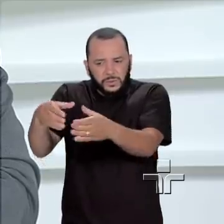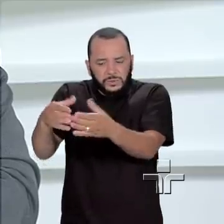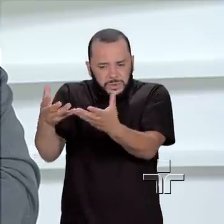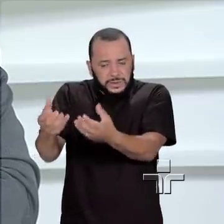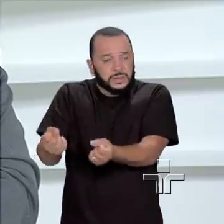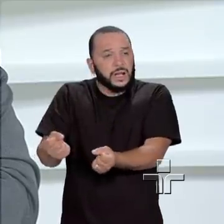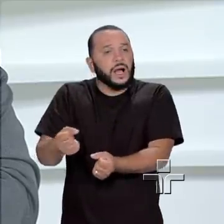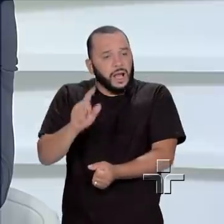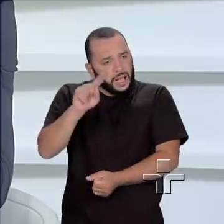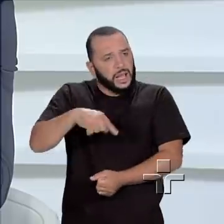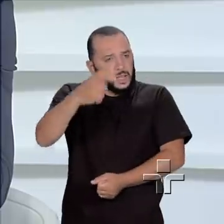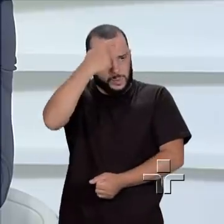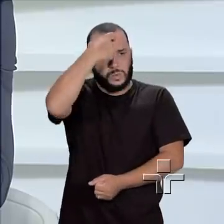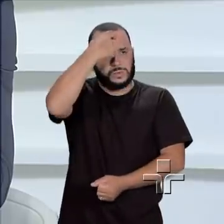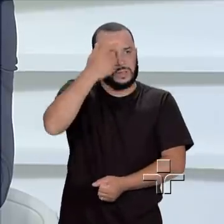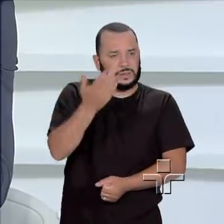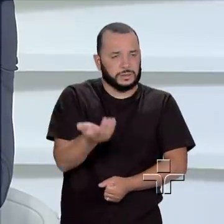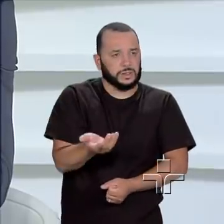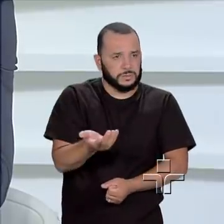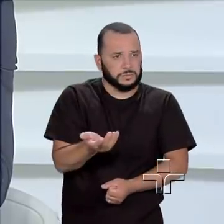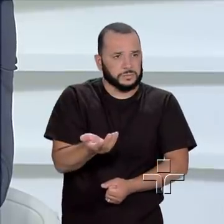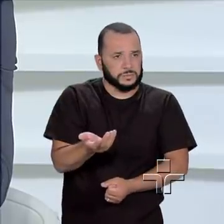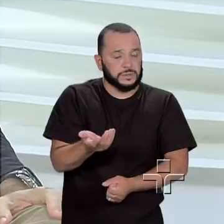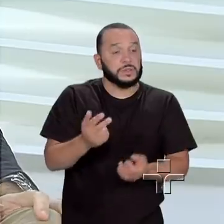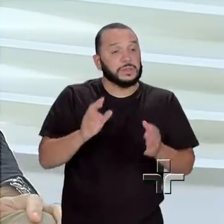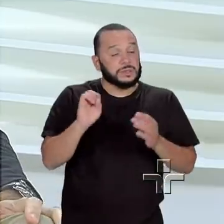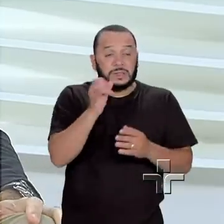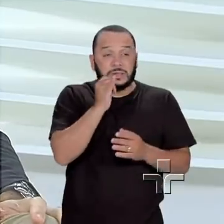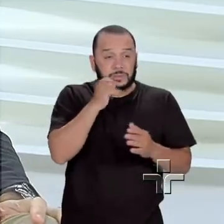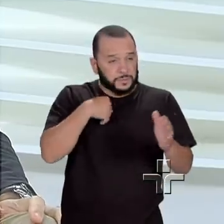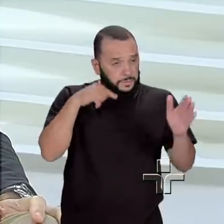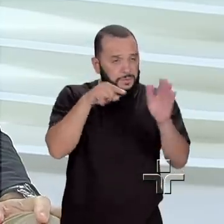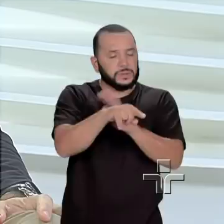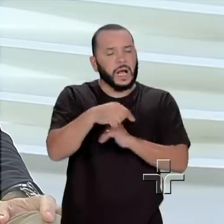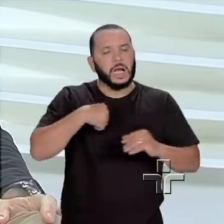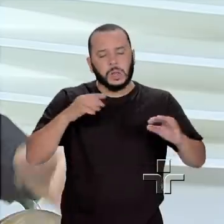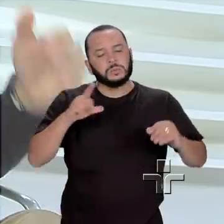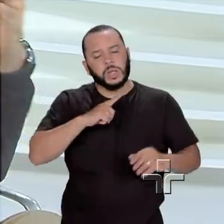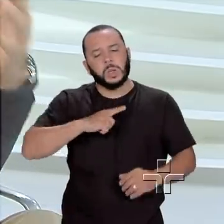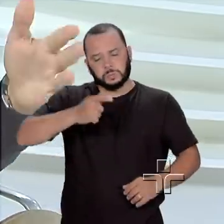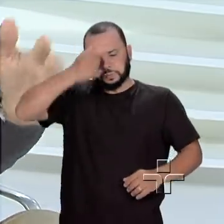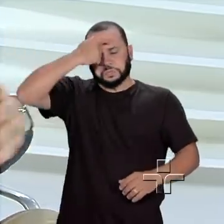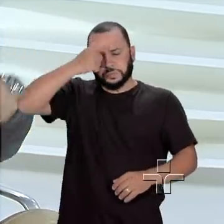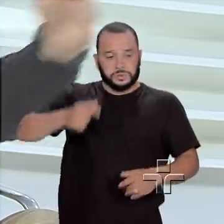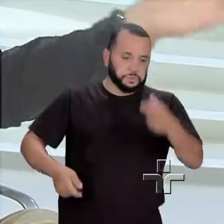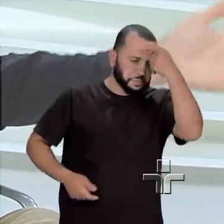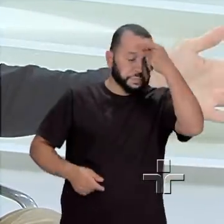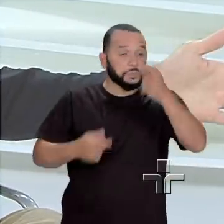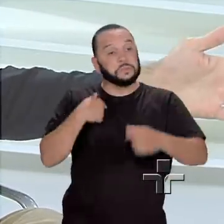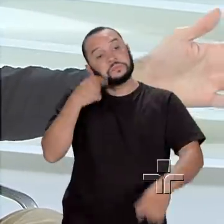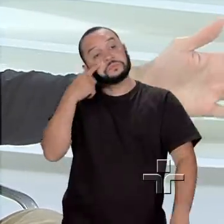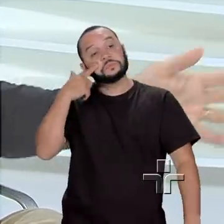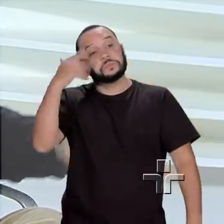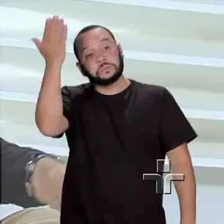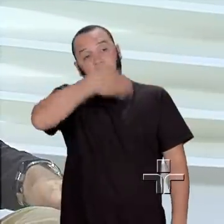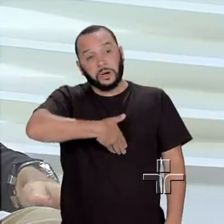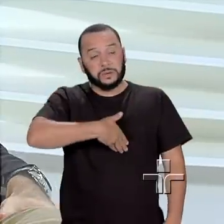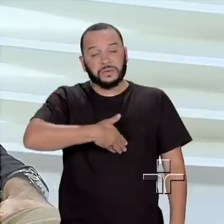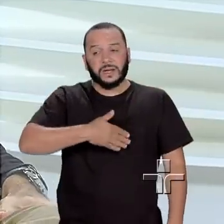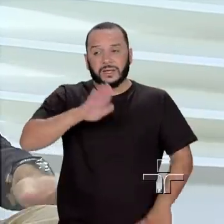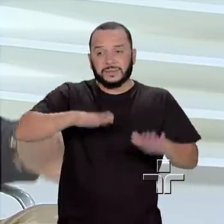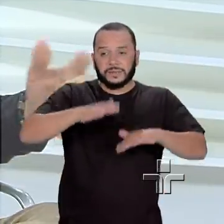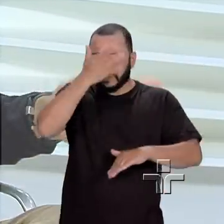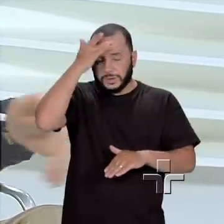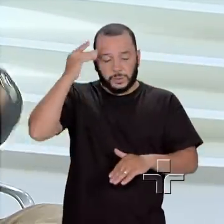senso é isso. Bom senso não existe genericamente. Se você perguntar, todo mundo vai dizer que tem bom senso, mas posto à prova, muito pouca